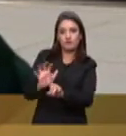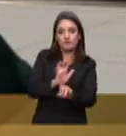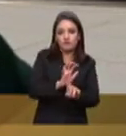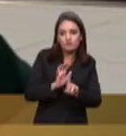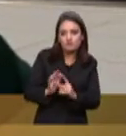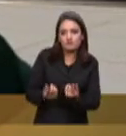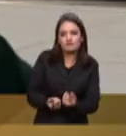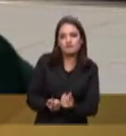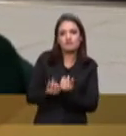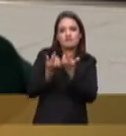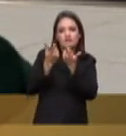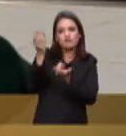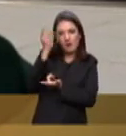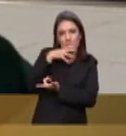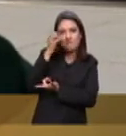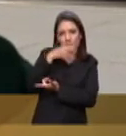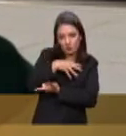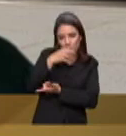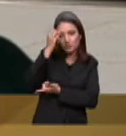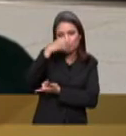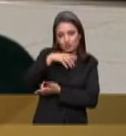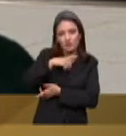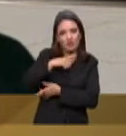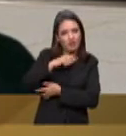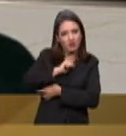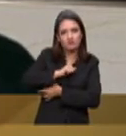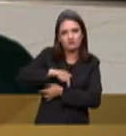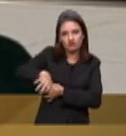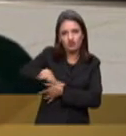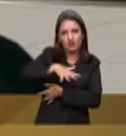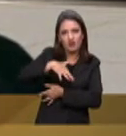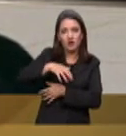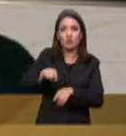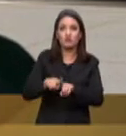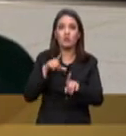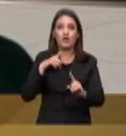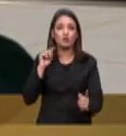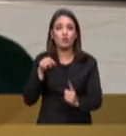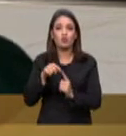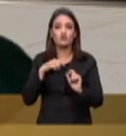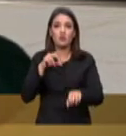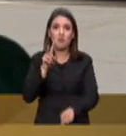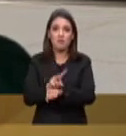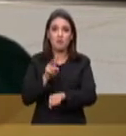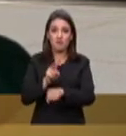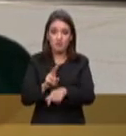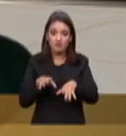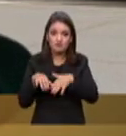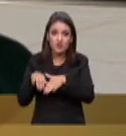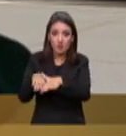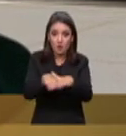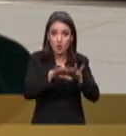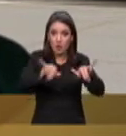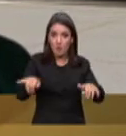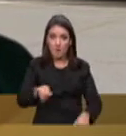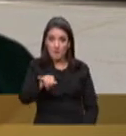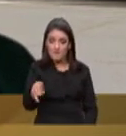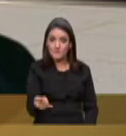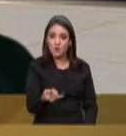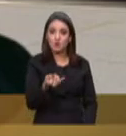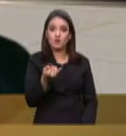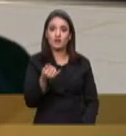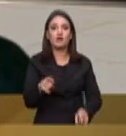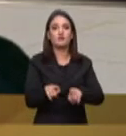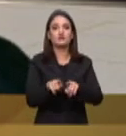poder econômico e abusos de toda sorte, visando a resguardar a igualdade de oportunidades e o